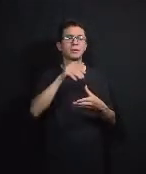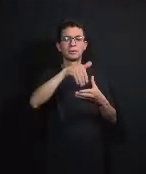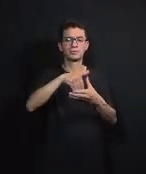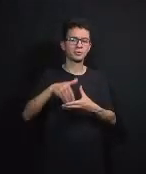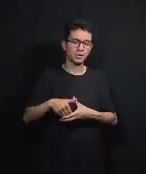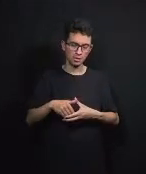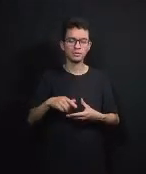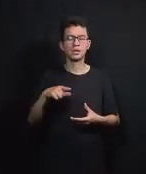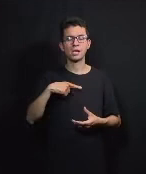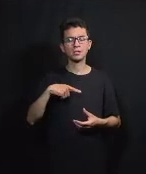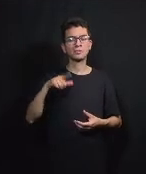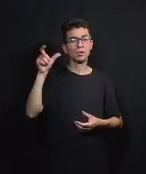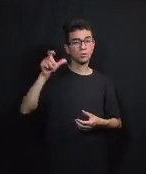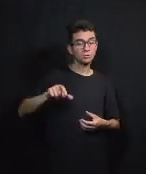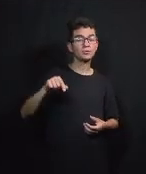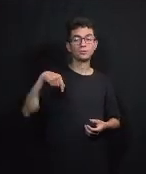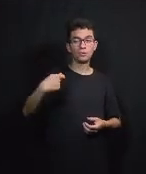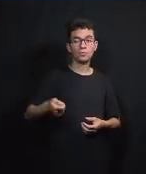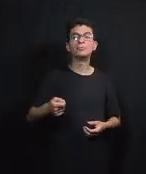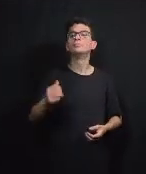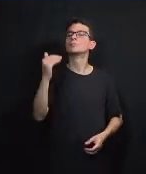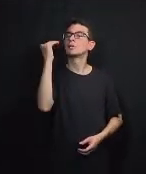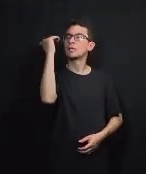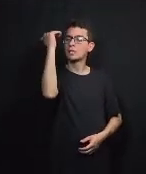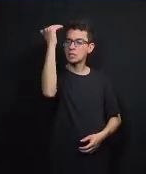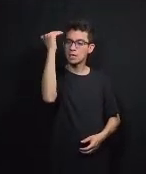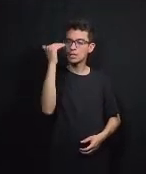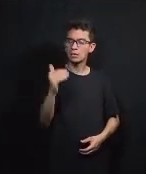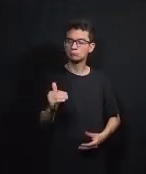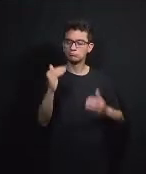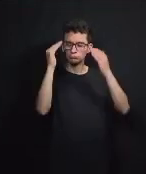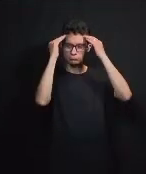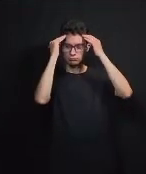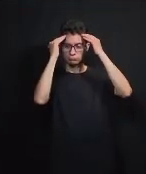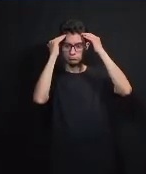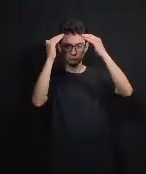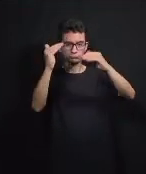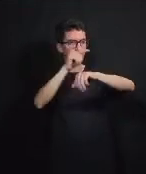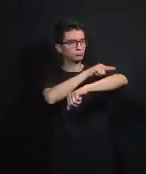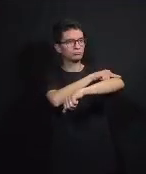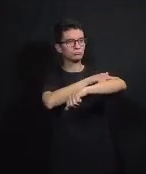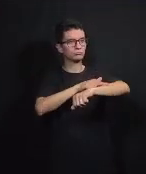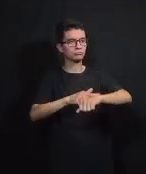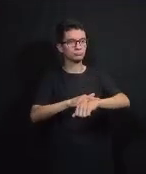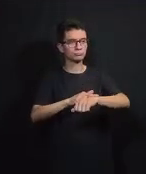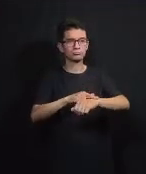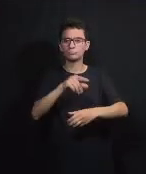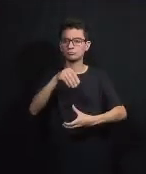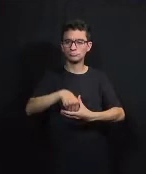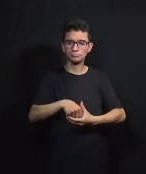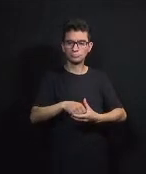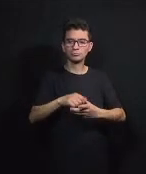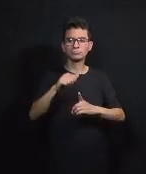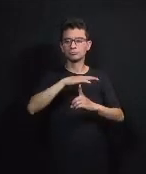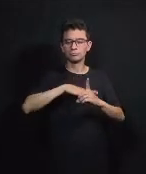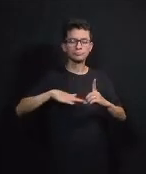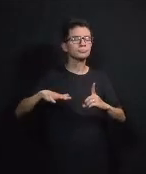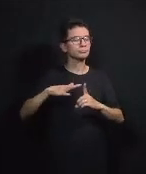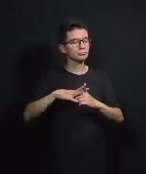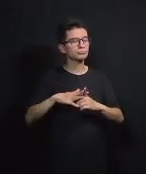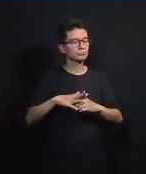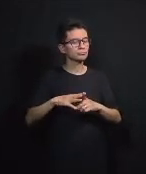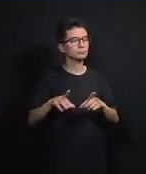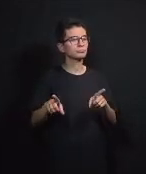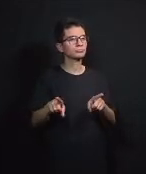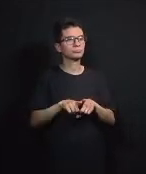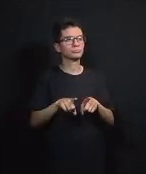uma instituição hierárquica, cumprindo uma função no interior de uma sociedade e, para o meu gosto,